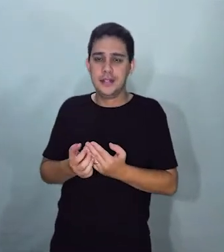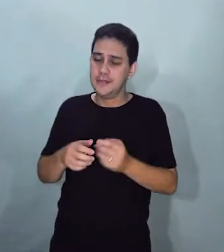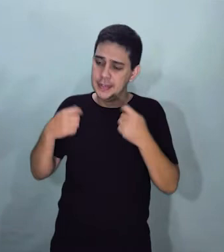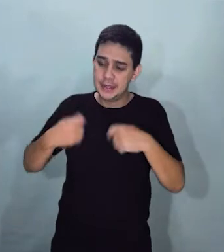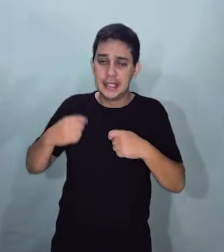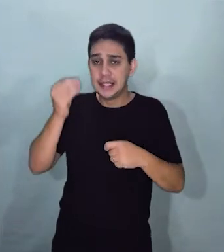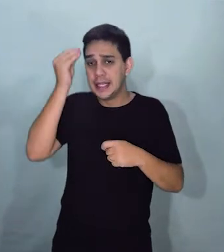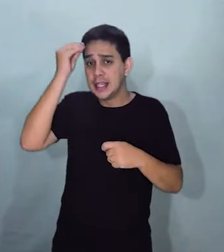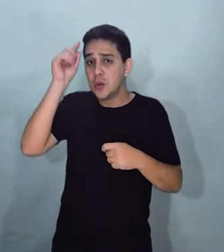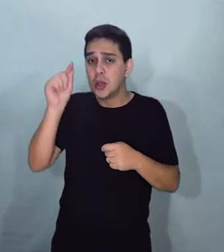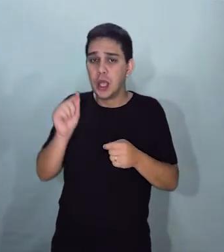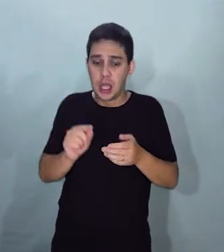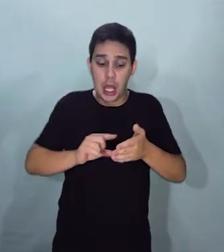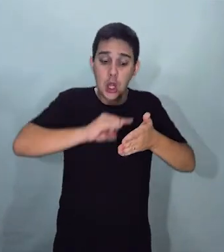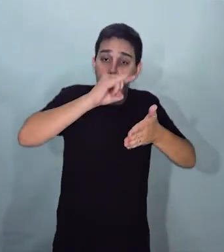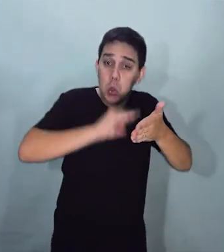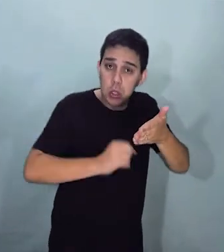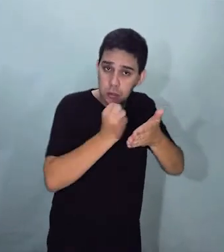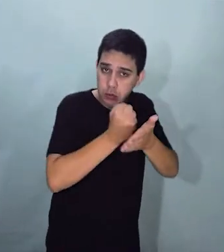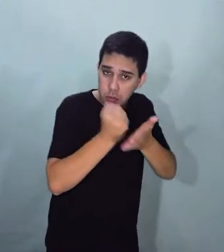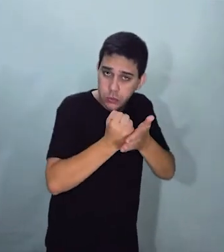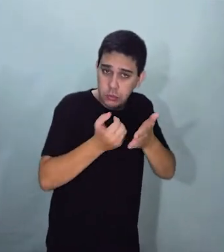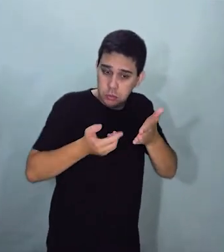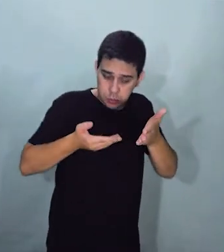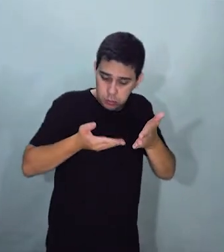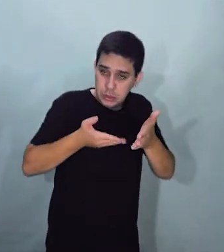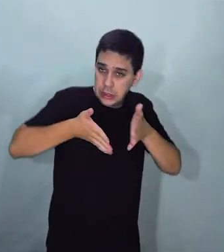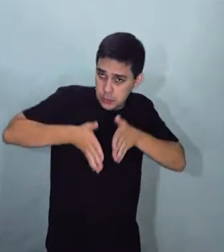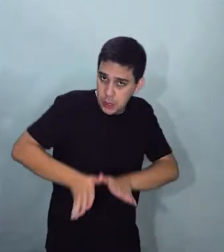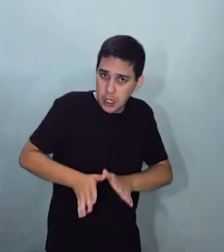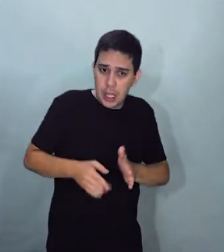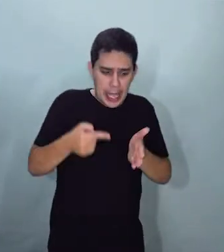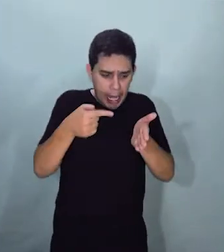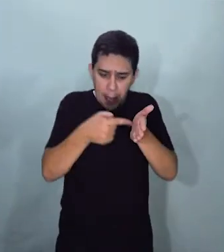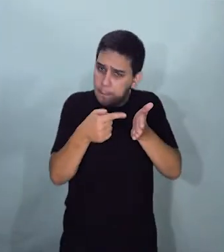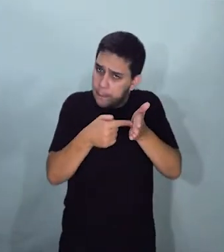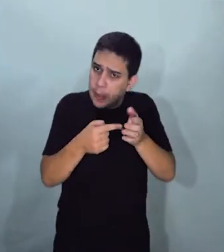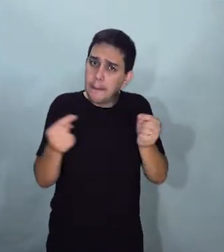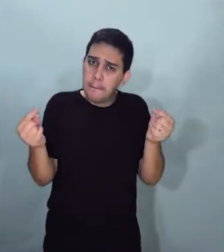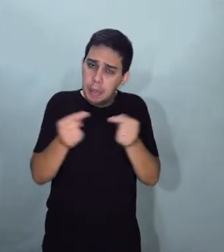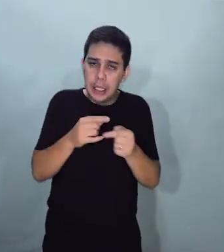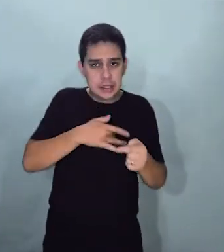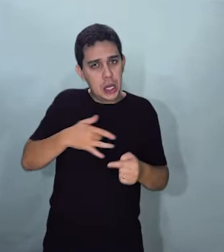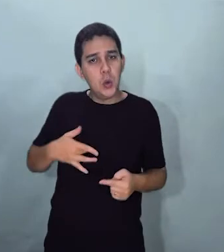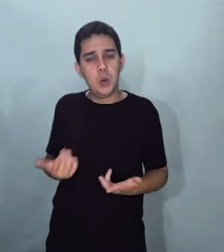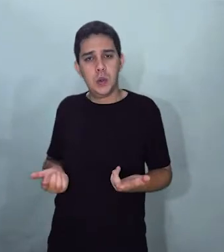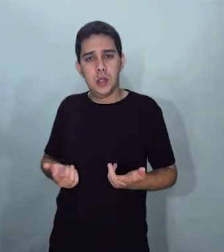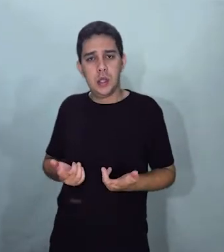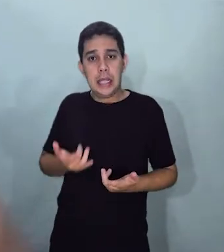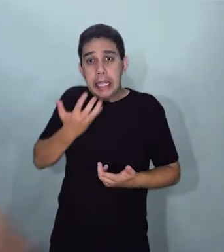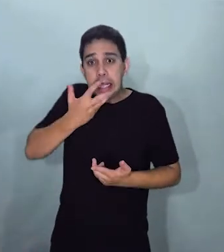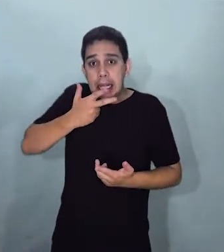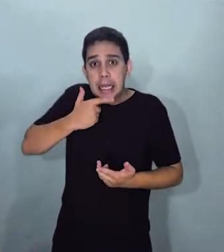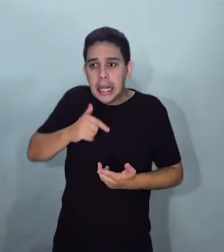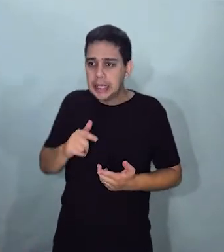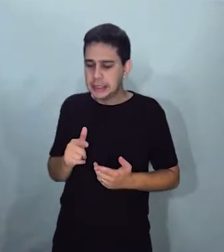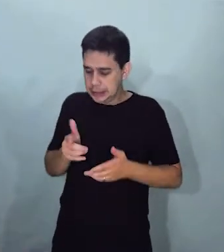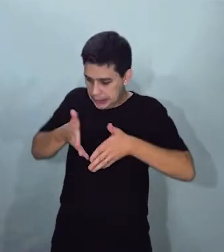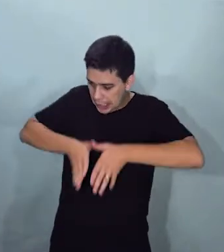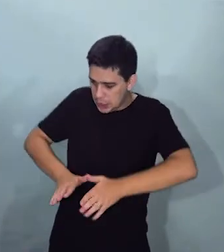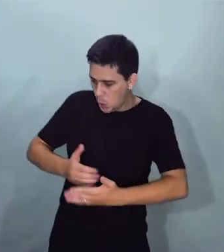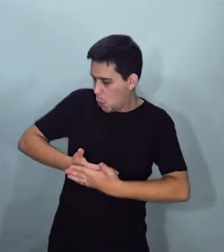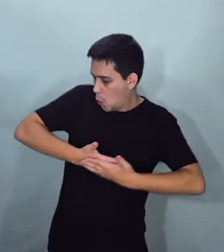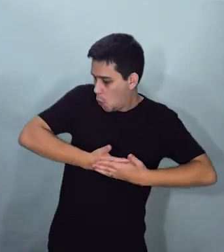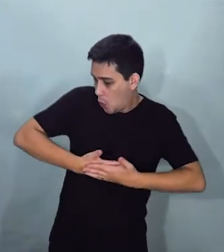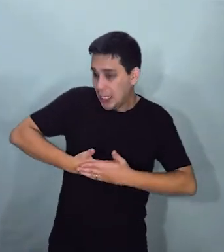o registro de nascimento também faz parte de saúde. A criança já ter uma identificação,